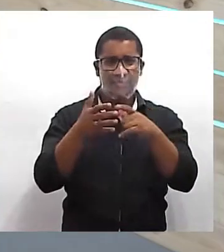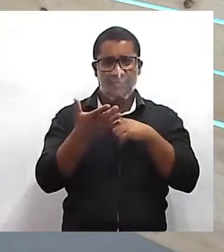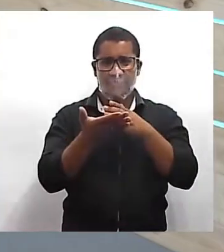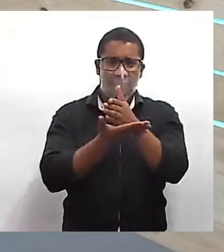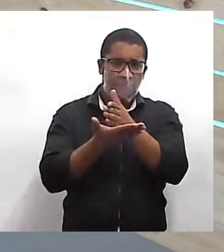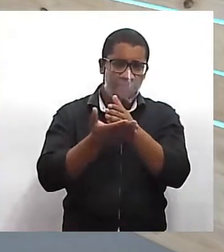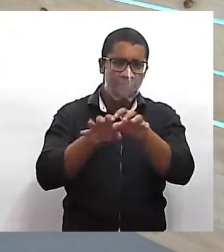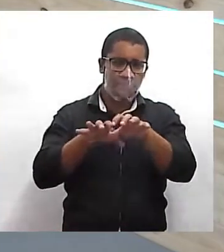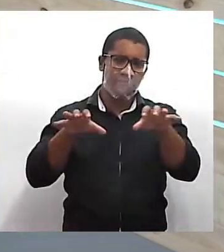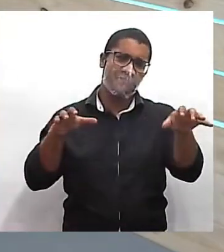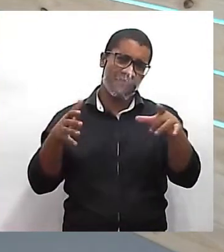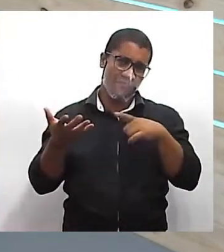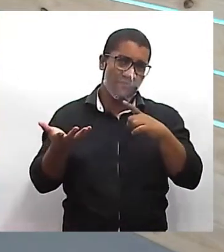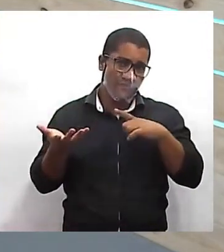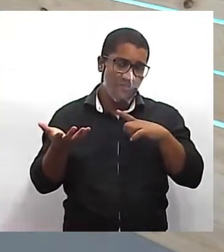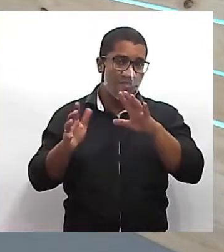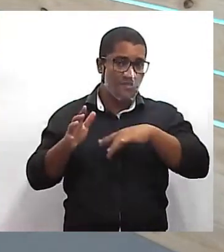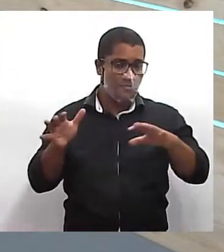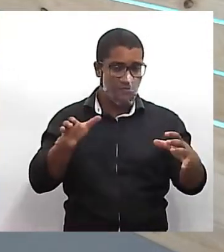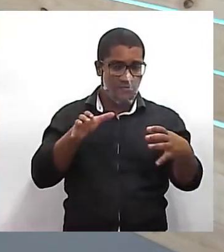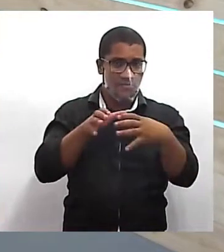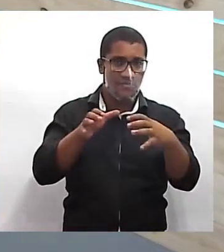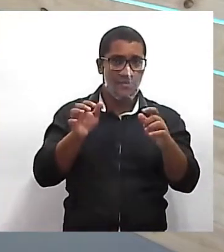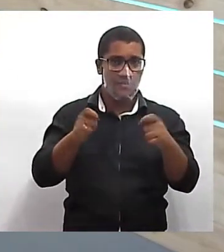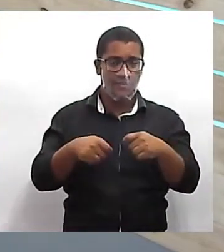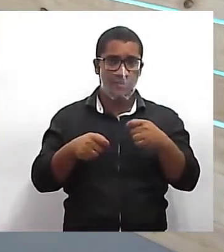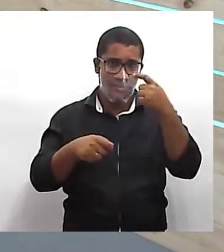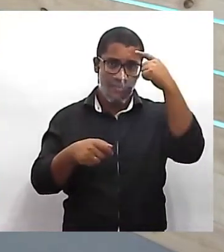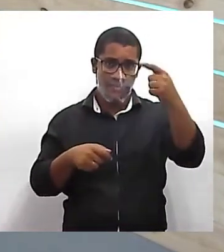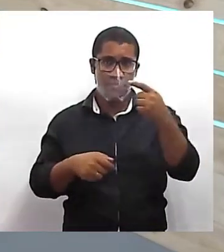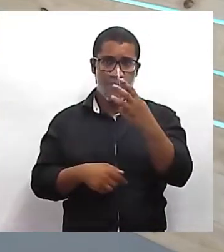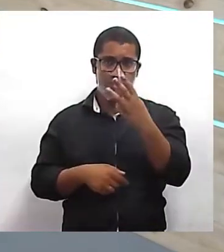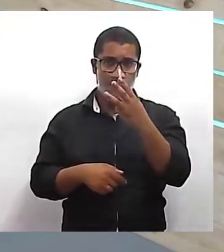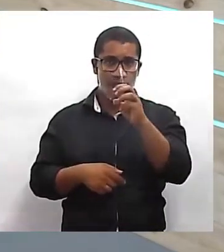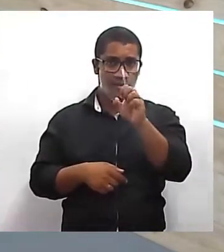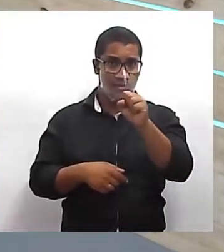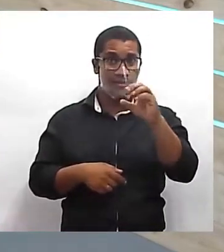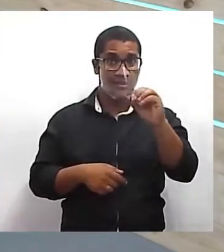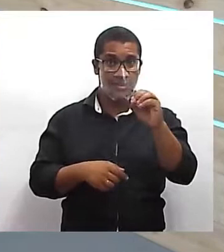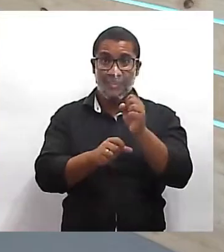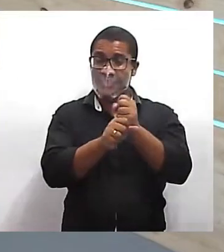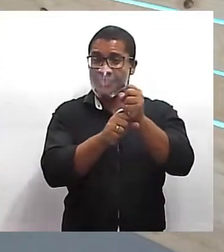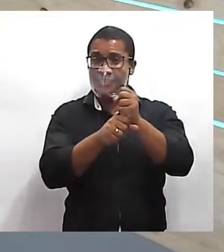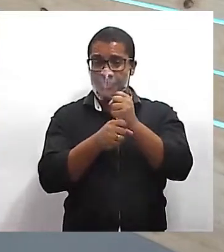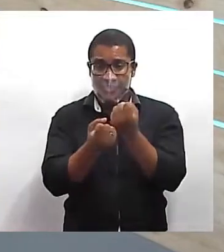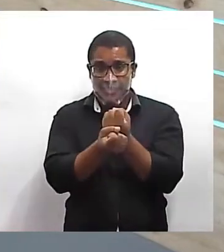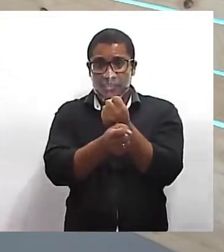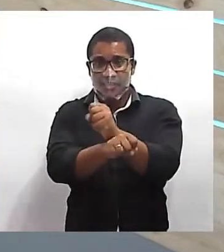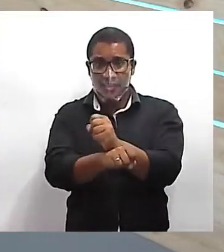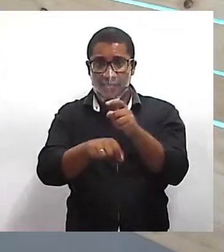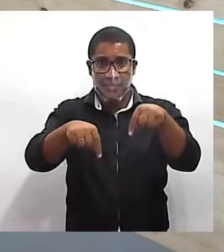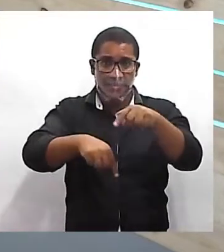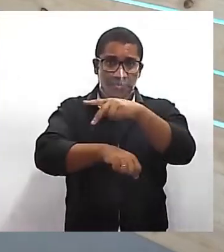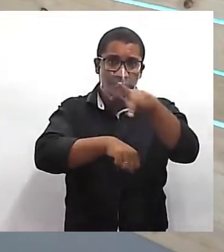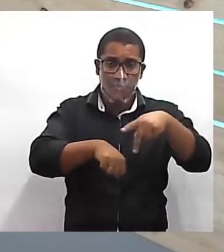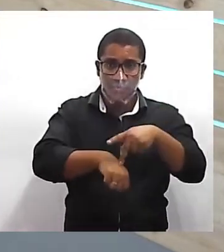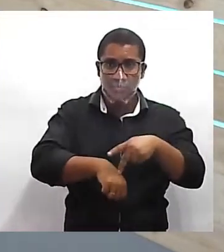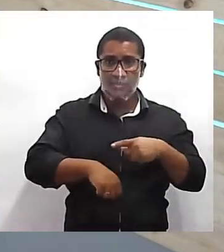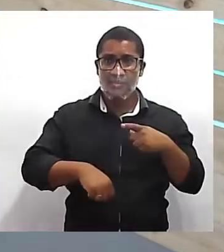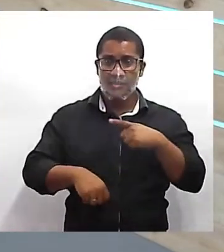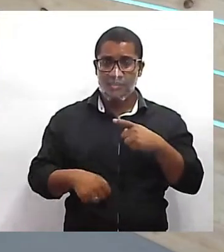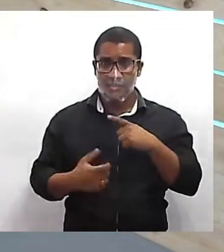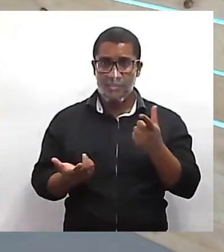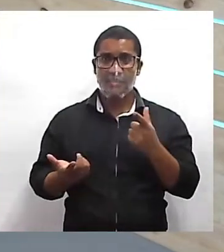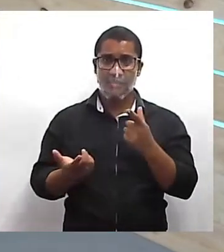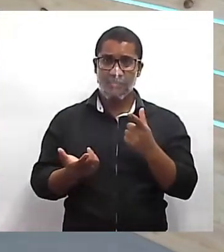enquanto nação. Nós temos que lembrar que tivemos 380 anos de escravidão. Nós temos um país com extremo fosso